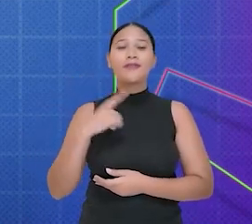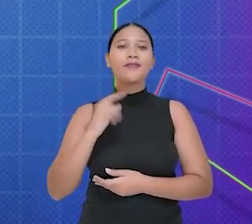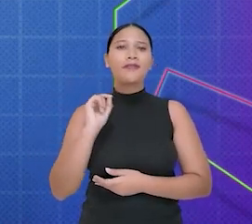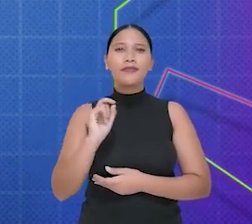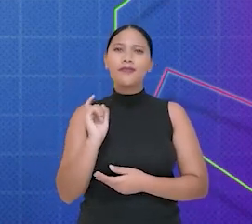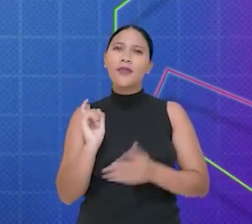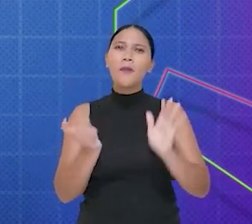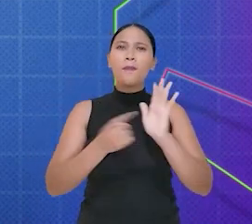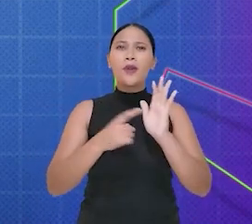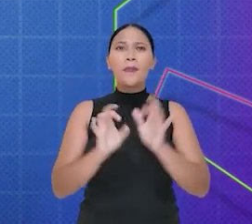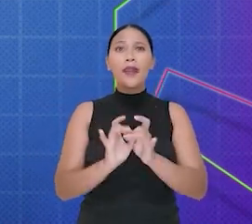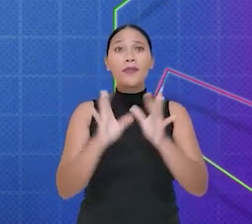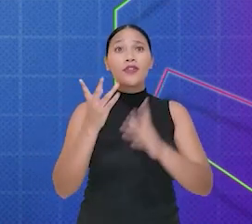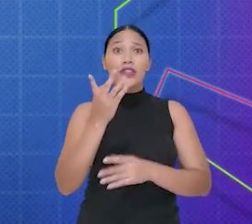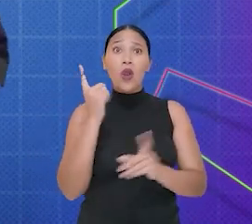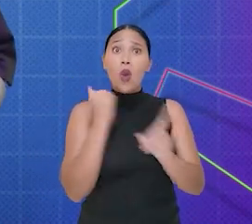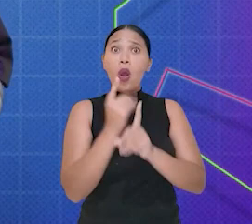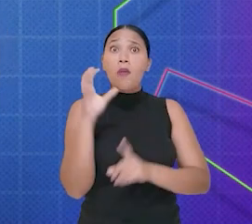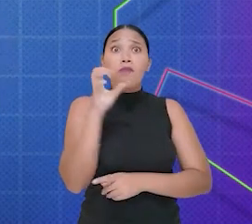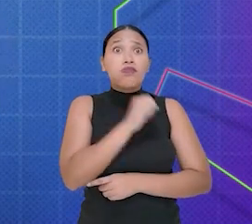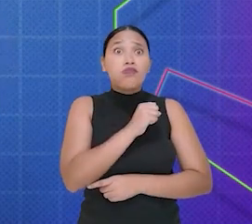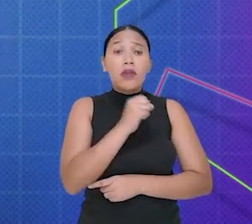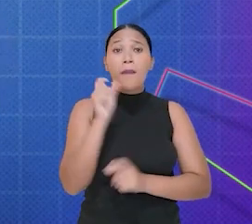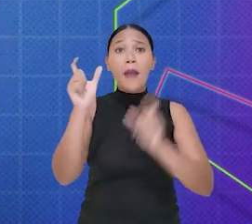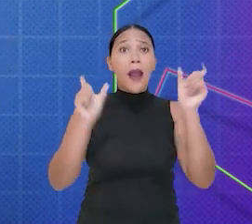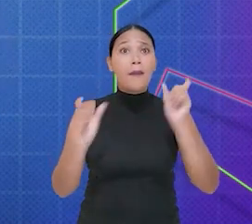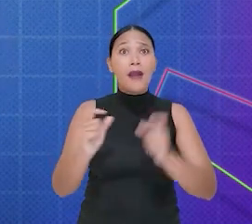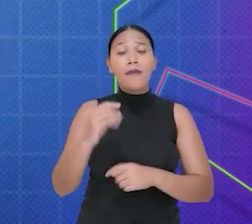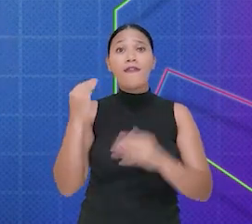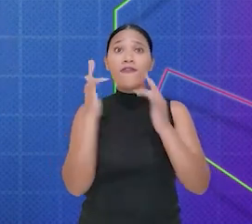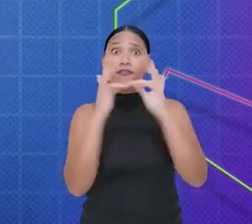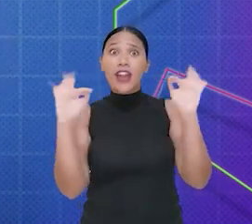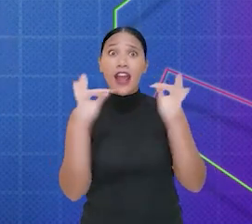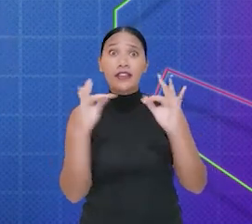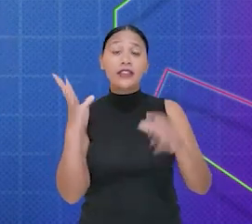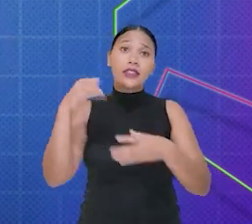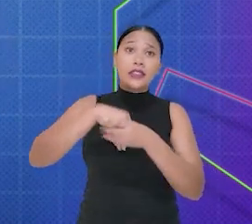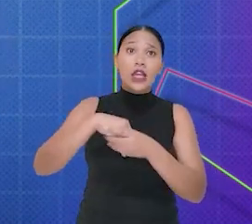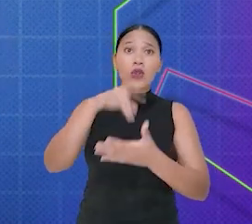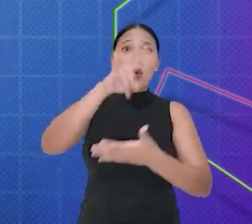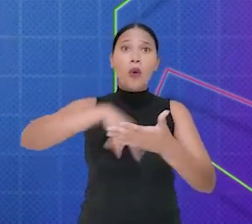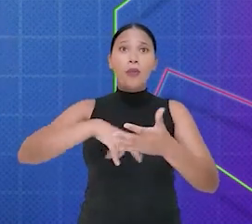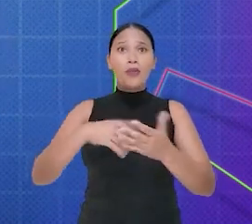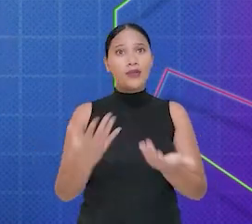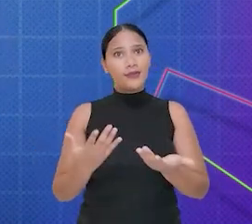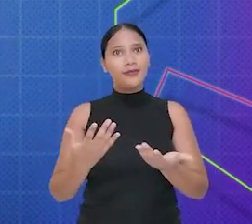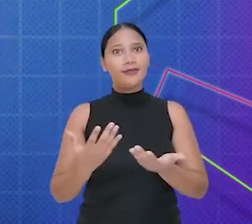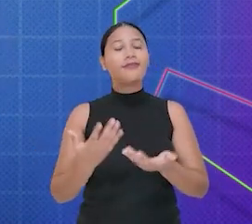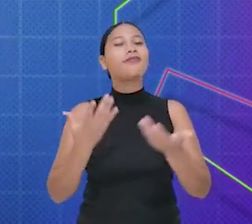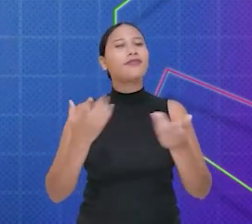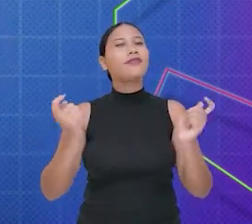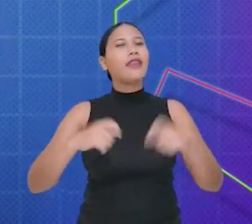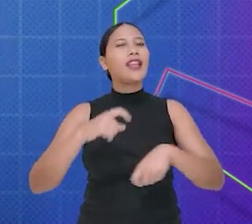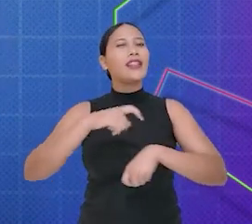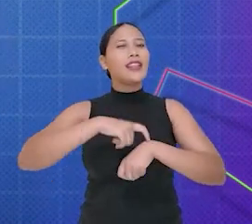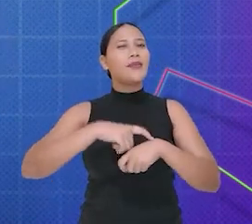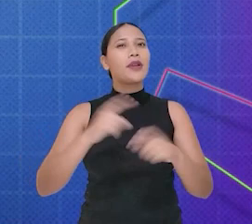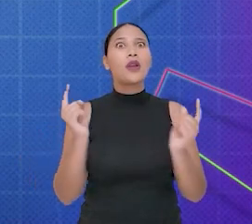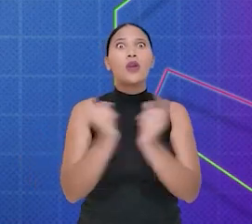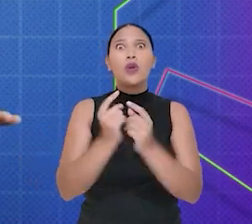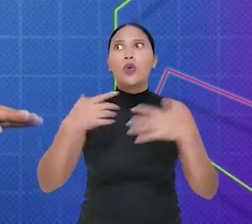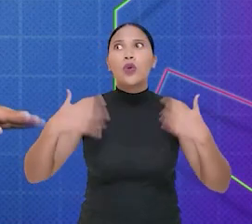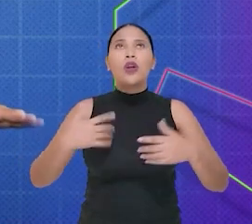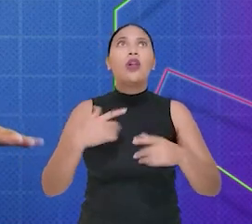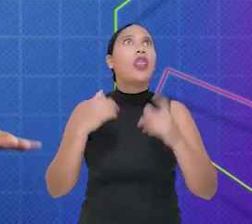atalho de teclado Ctrl F permite que você encontre rapidamente palavras ou frases dentro de um documento ou página da web. Isso